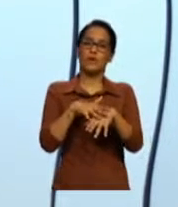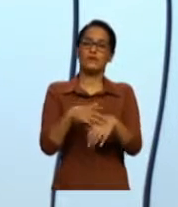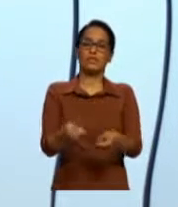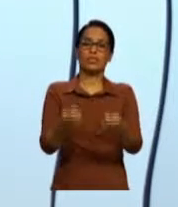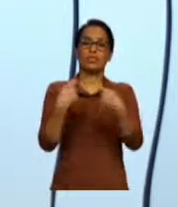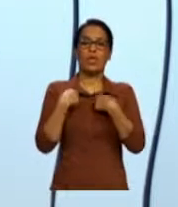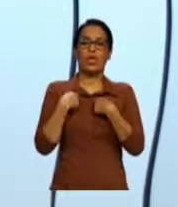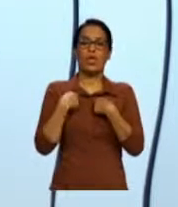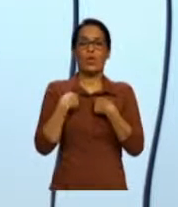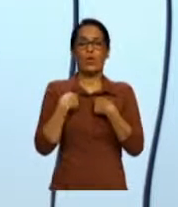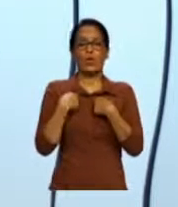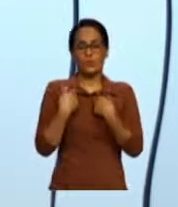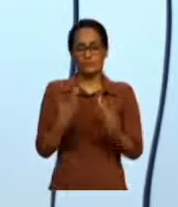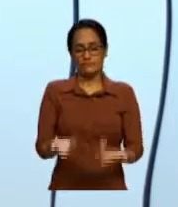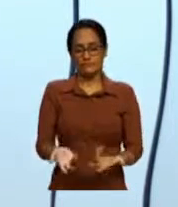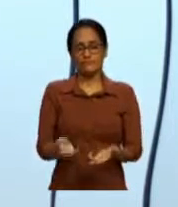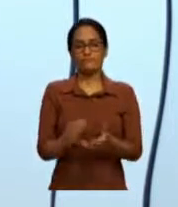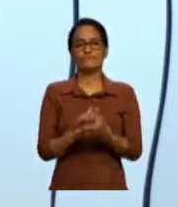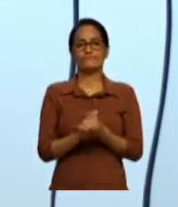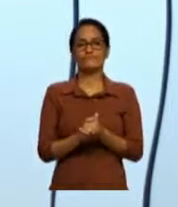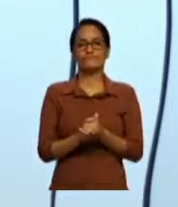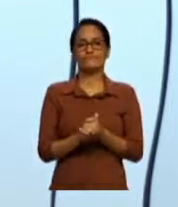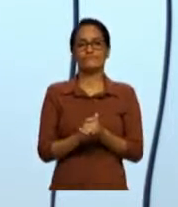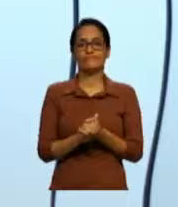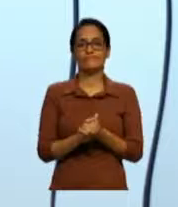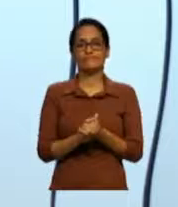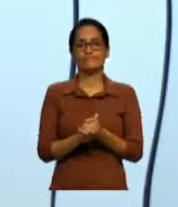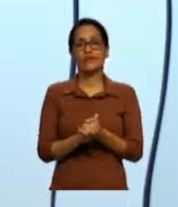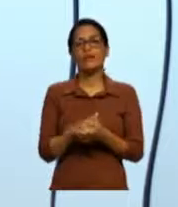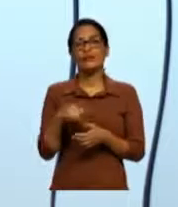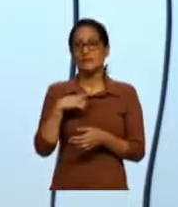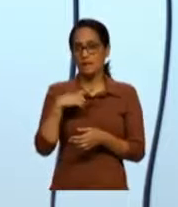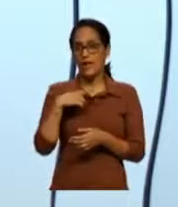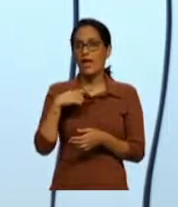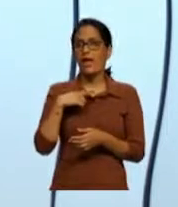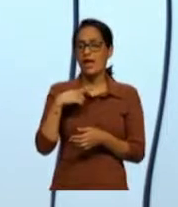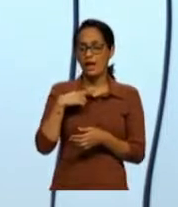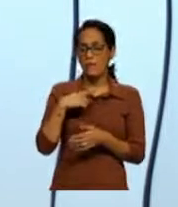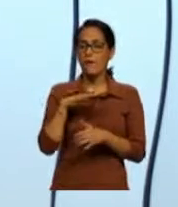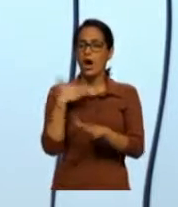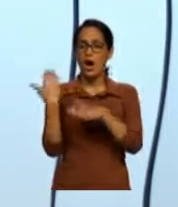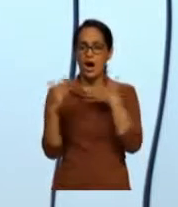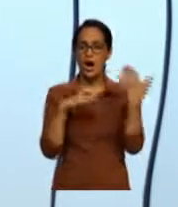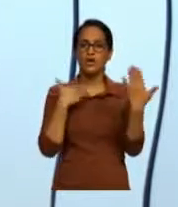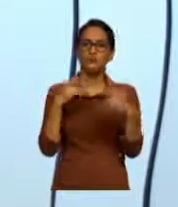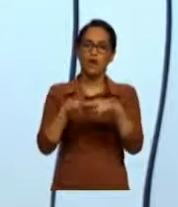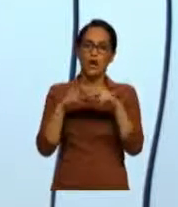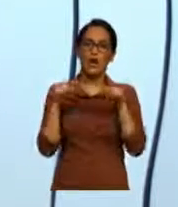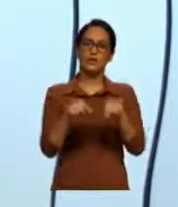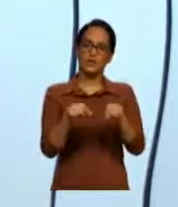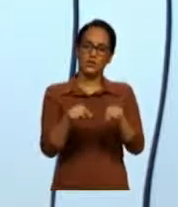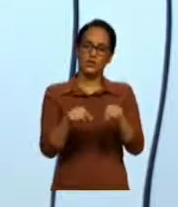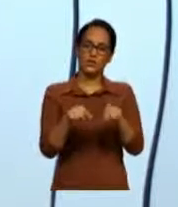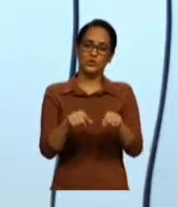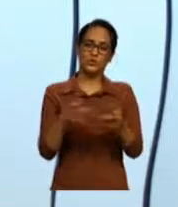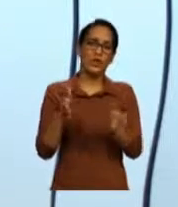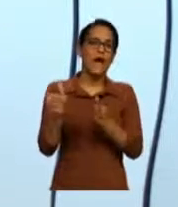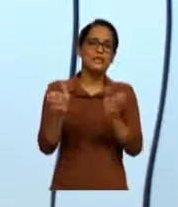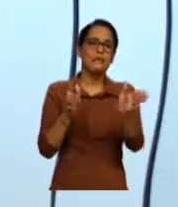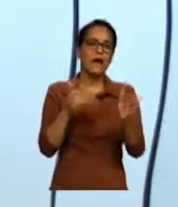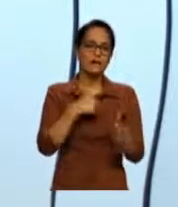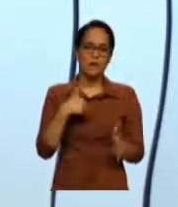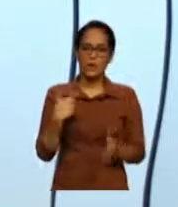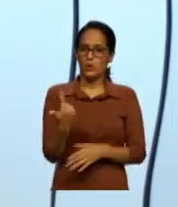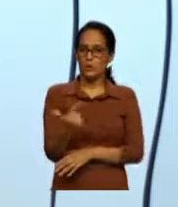então, vai causar uma grande taxa de morte por conta de doença infecciosa. Com isso,